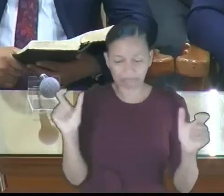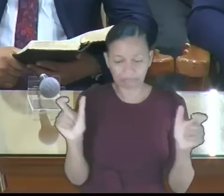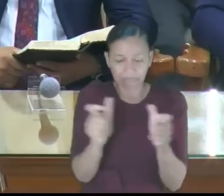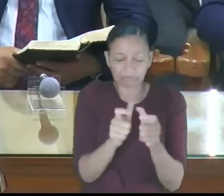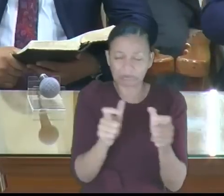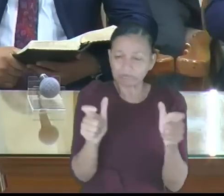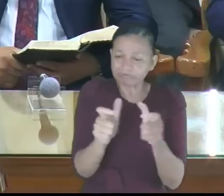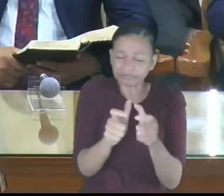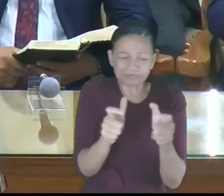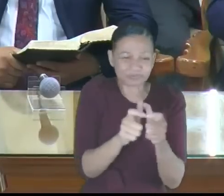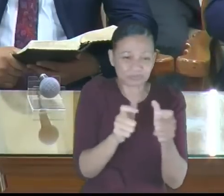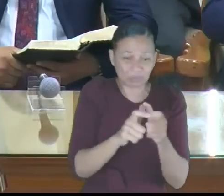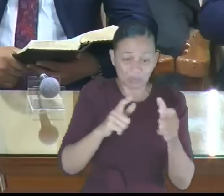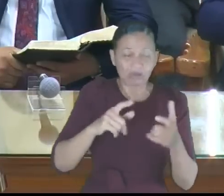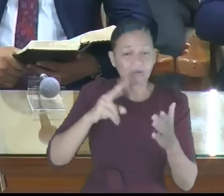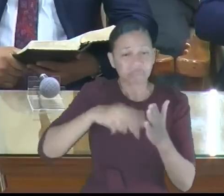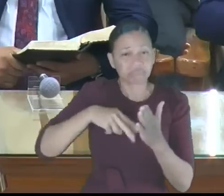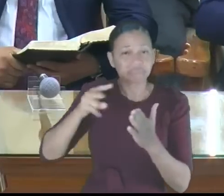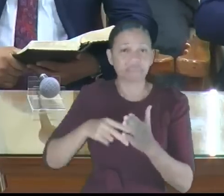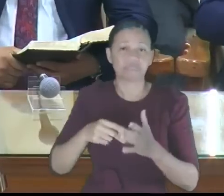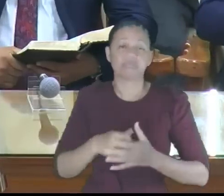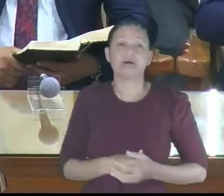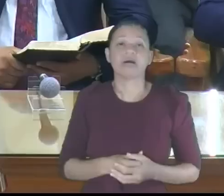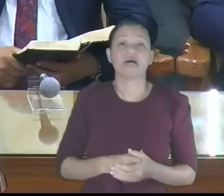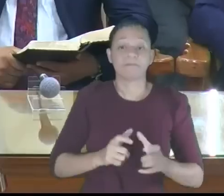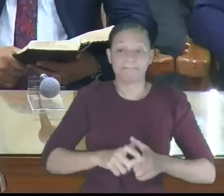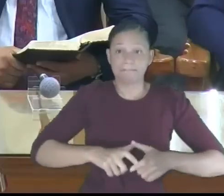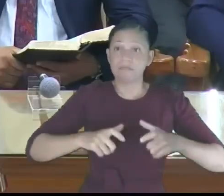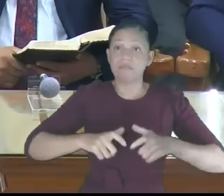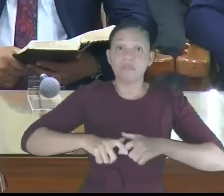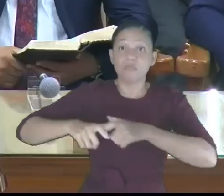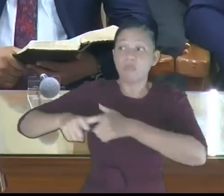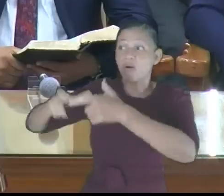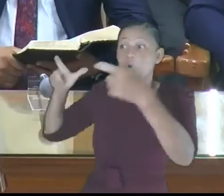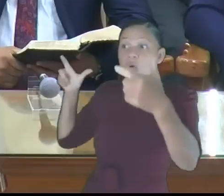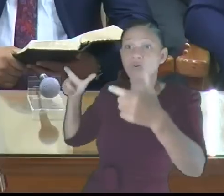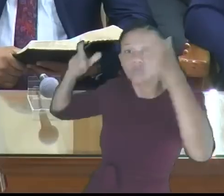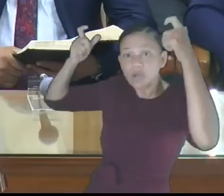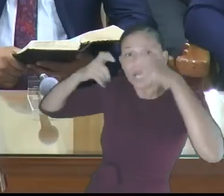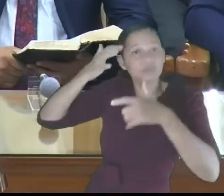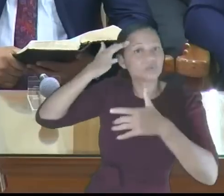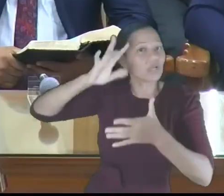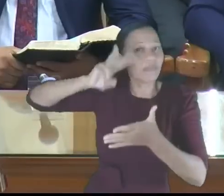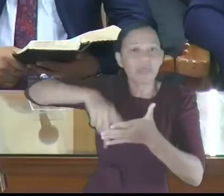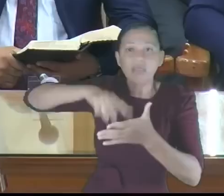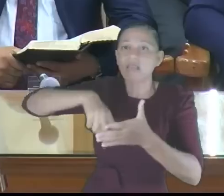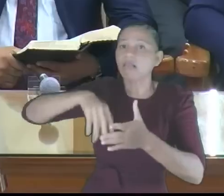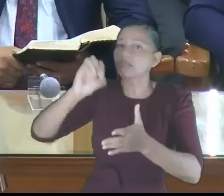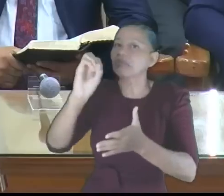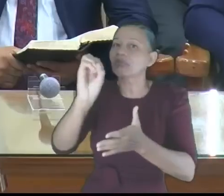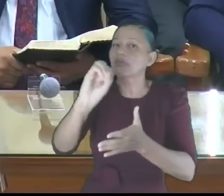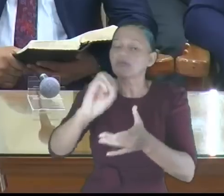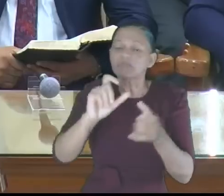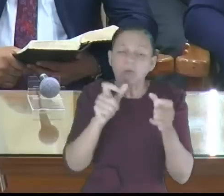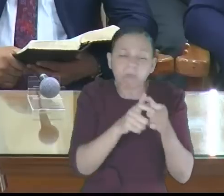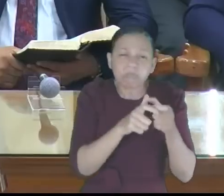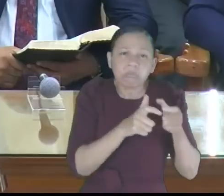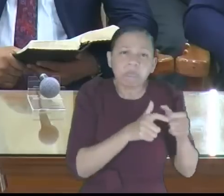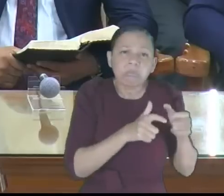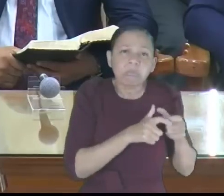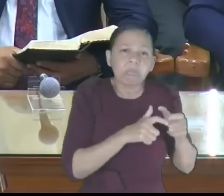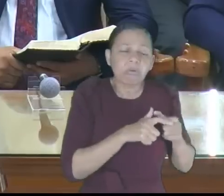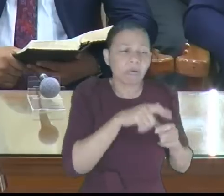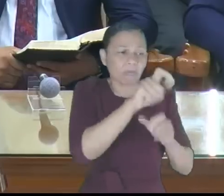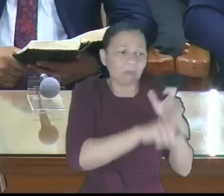E o que é que acontece? Até os reis, muitos reis, não sabiam ler. Só quem sabiam ler era uma